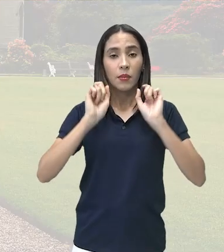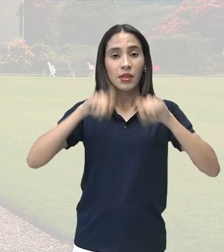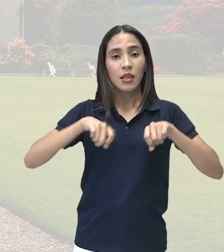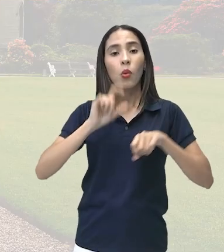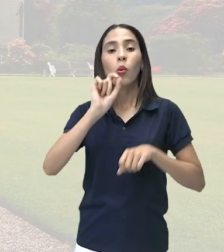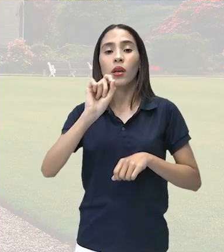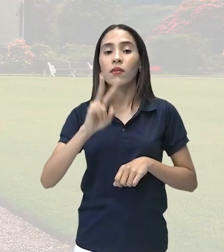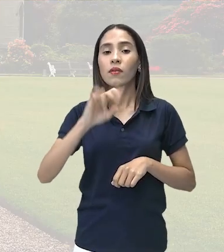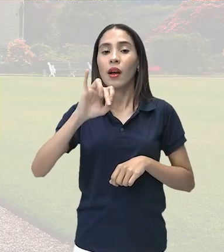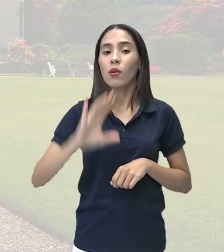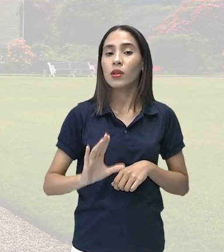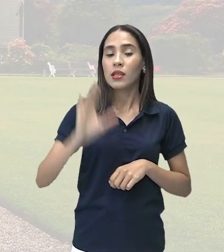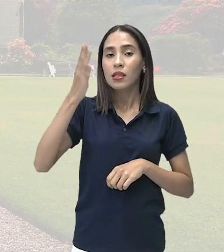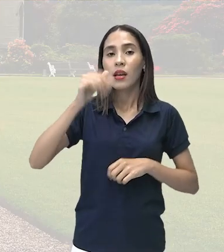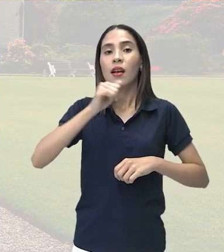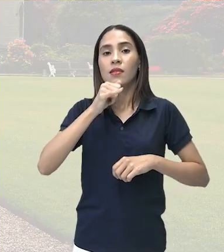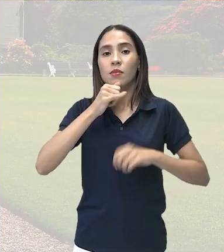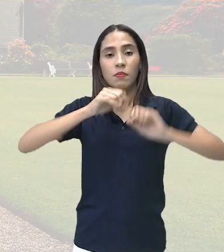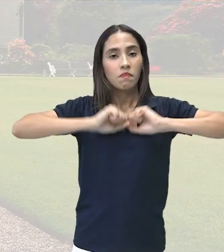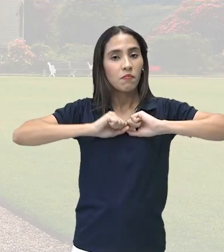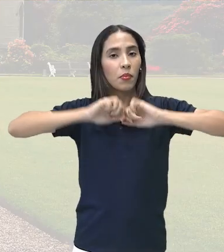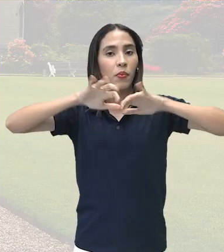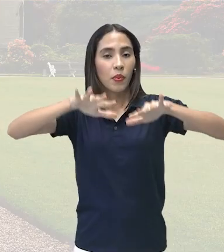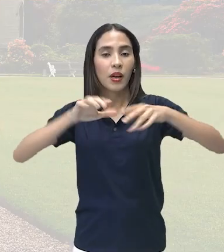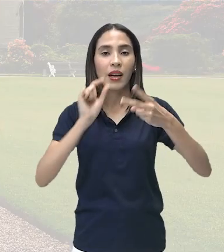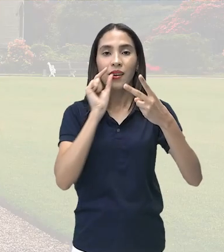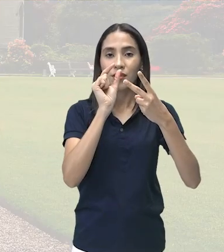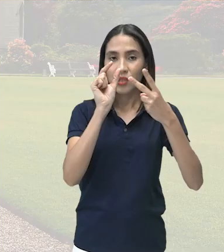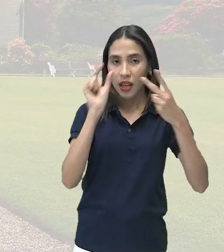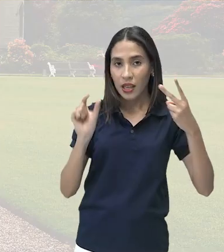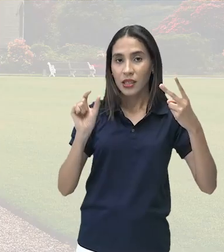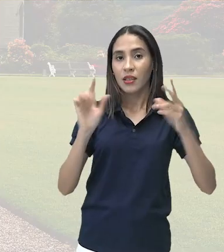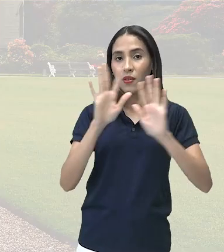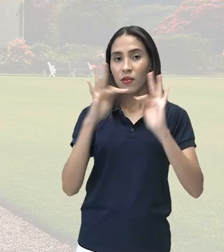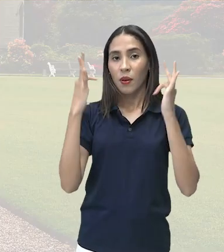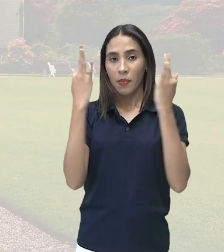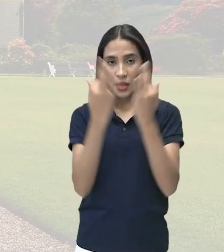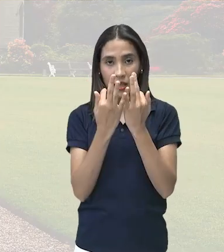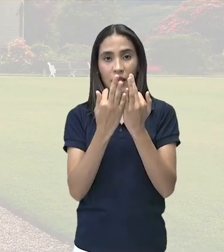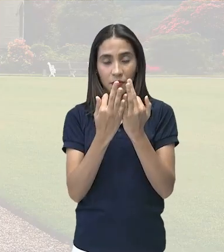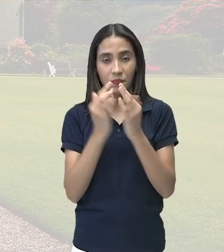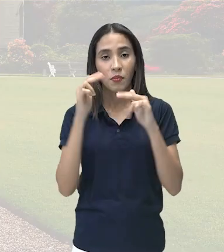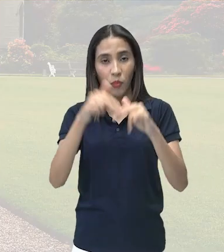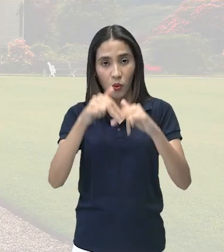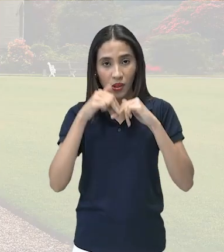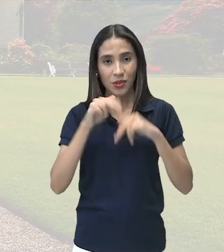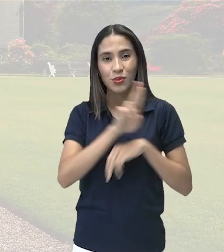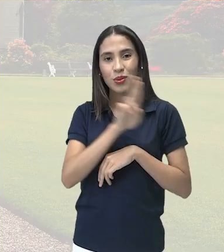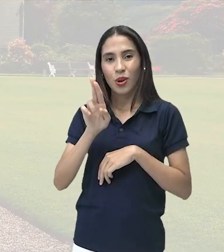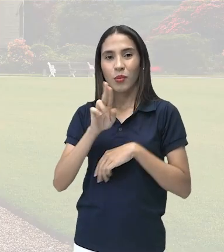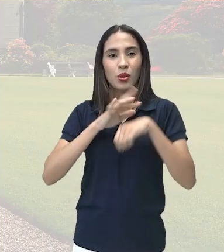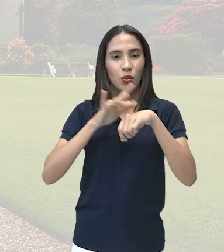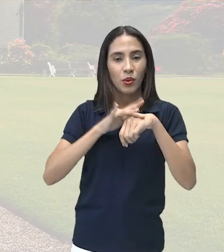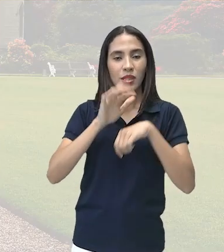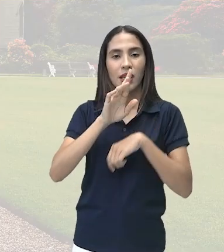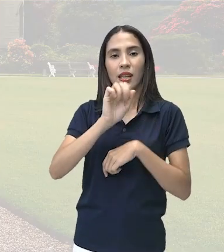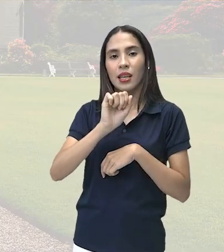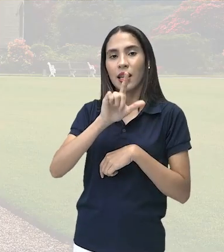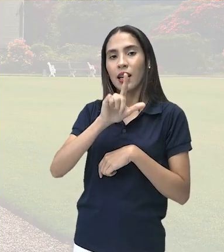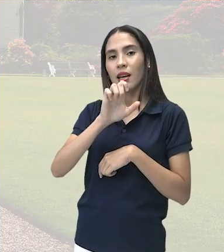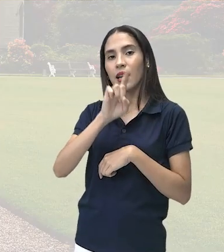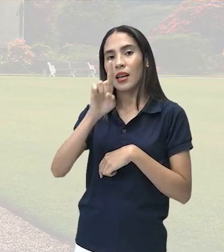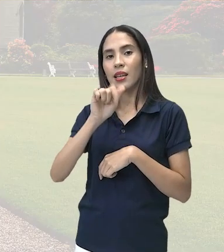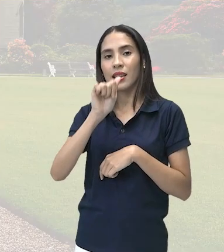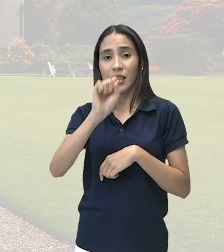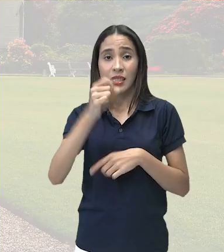que acontece? A transmissão desse gene ao longo da sua linhagem. Por isso é chamada de doença da realeza,